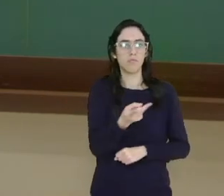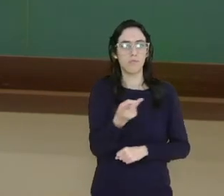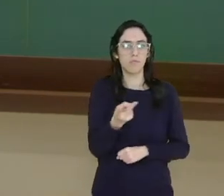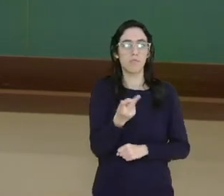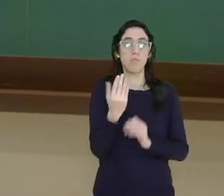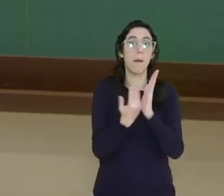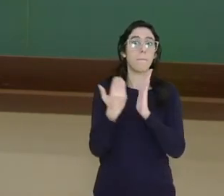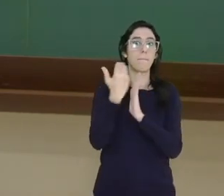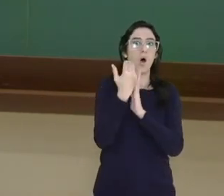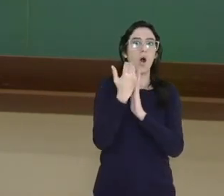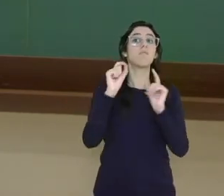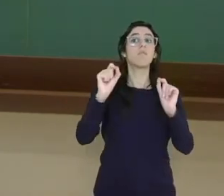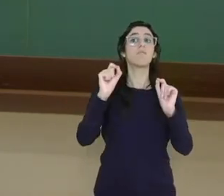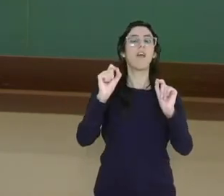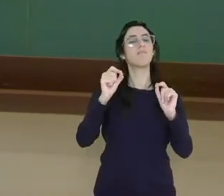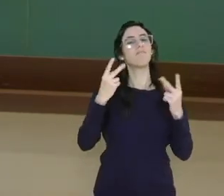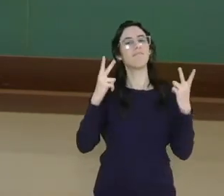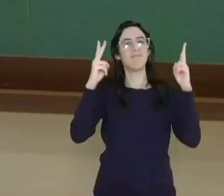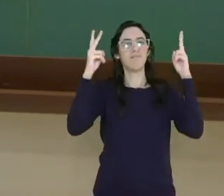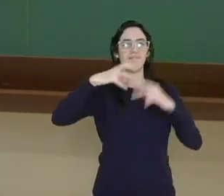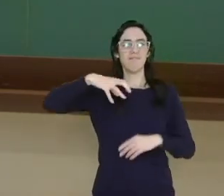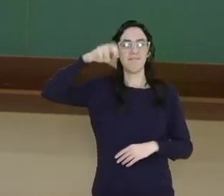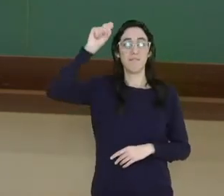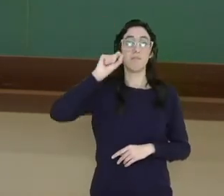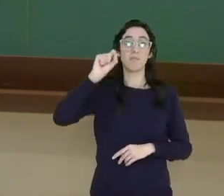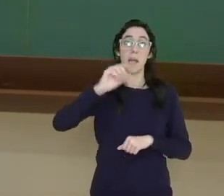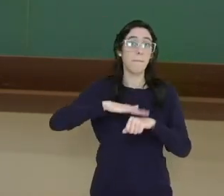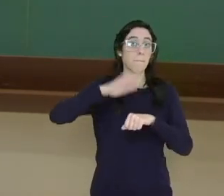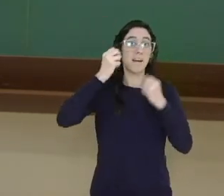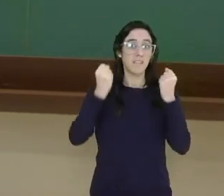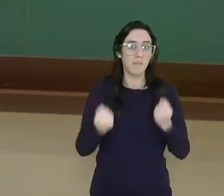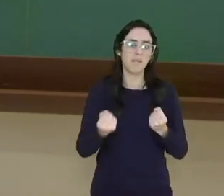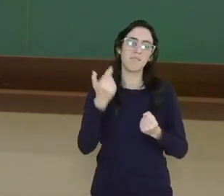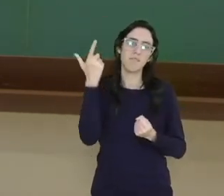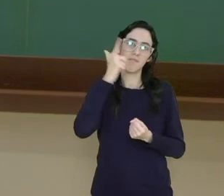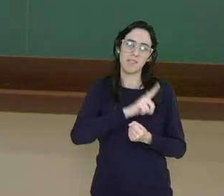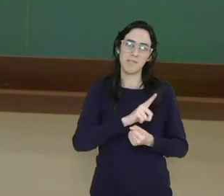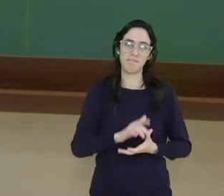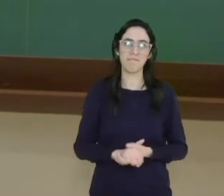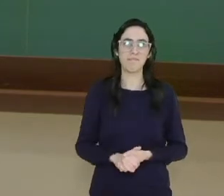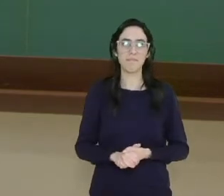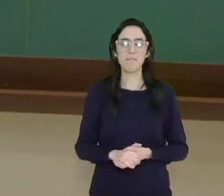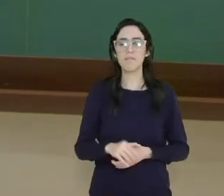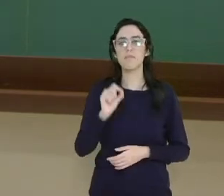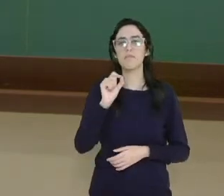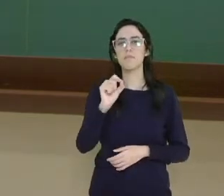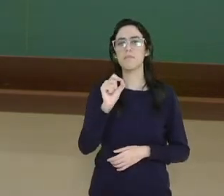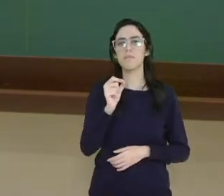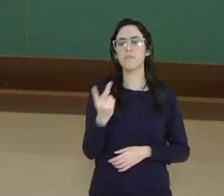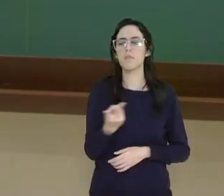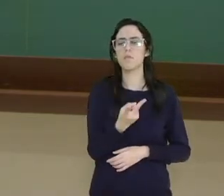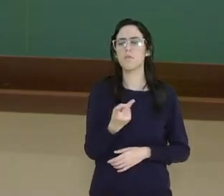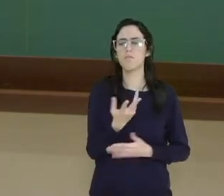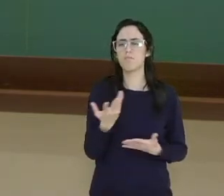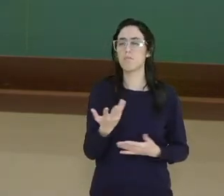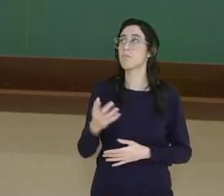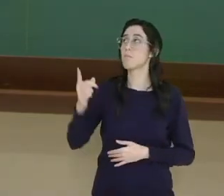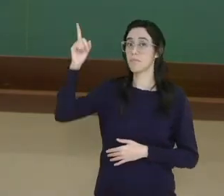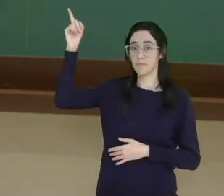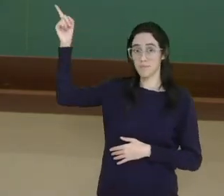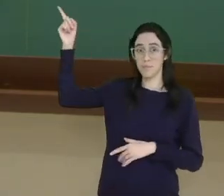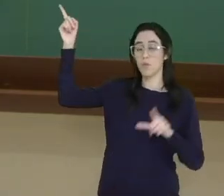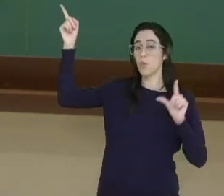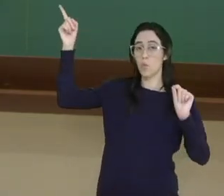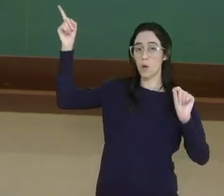o vencedor. Quem levantar mais, vence a prova. Quais são então as duas modalidades? No arranque,